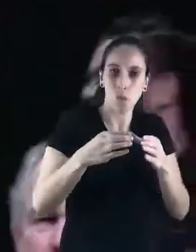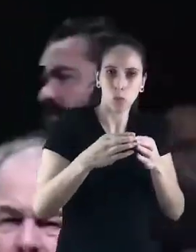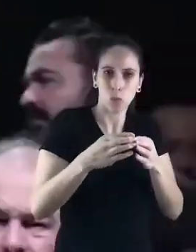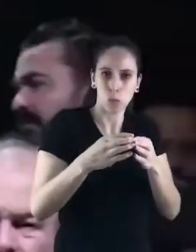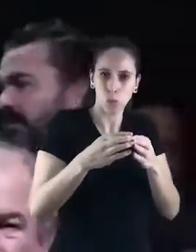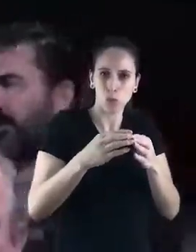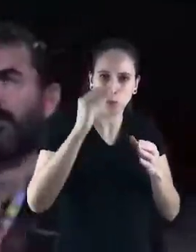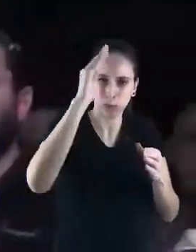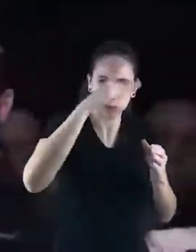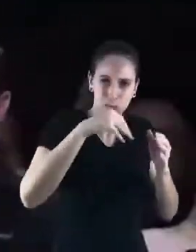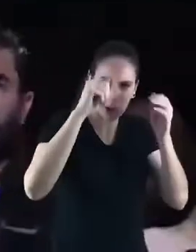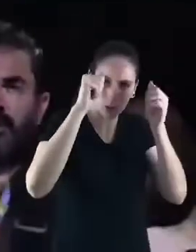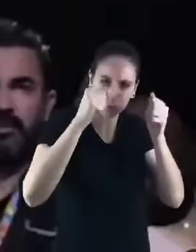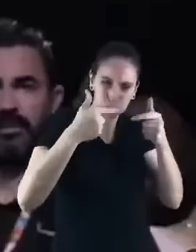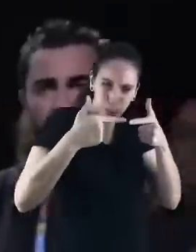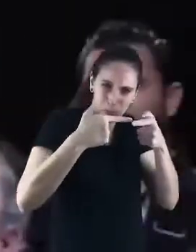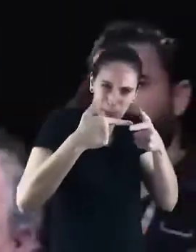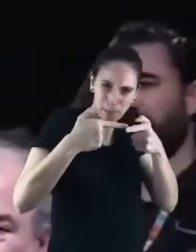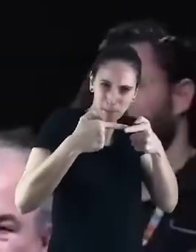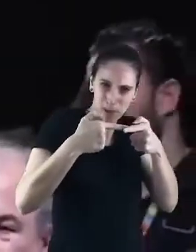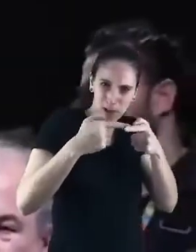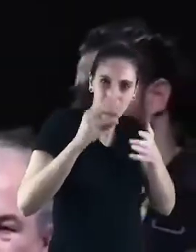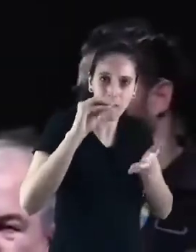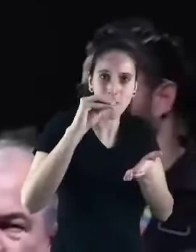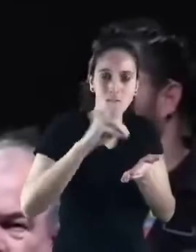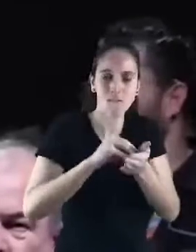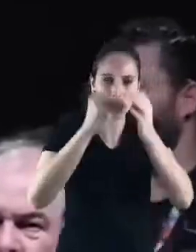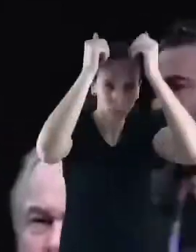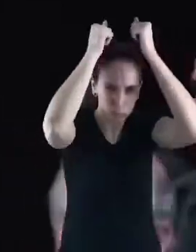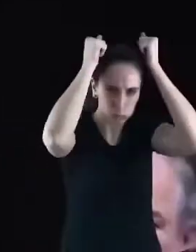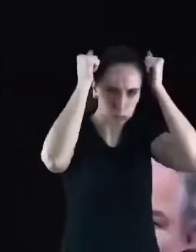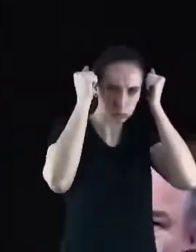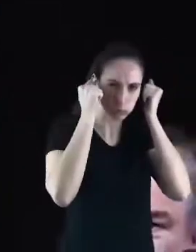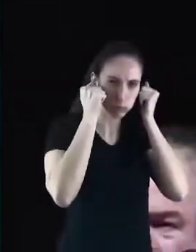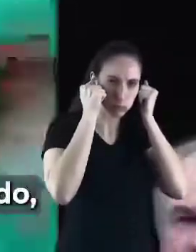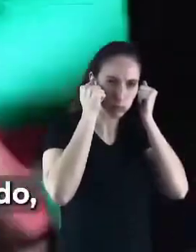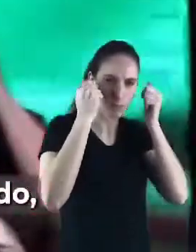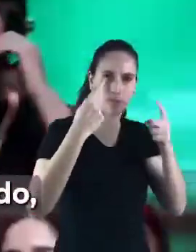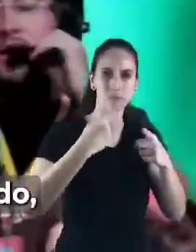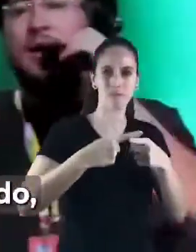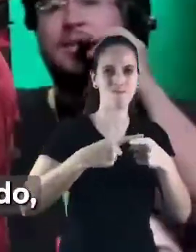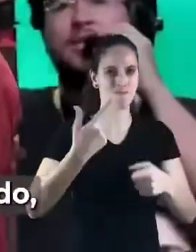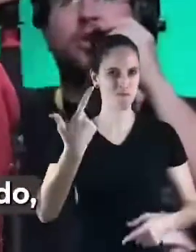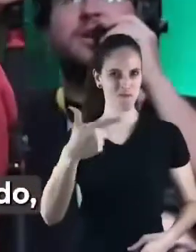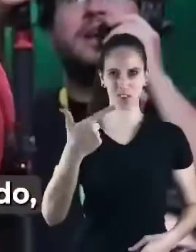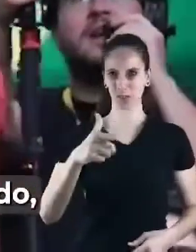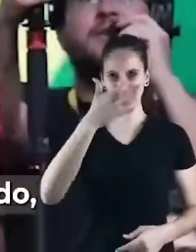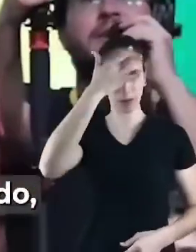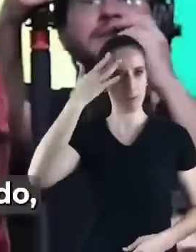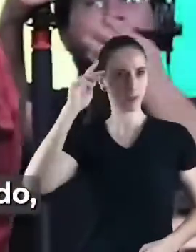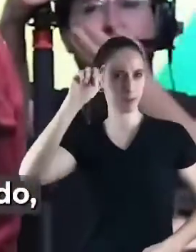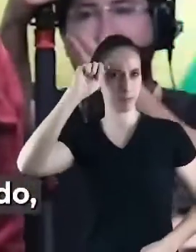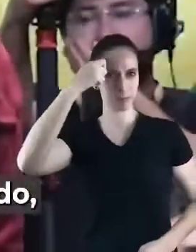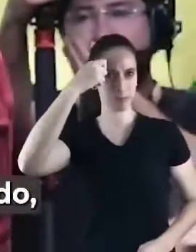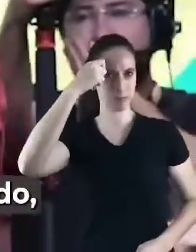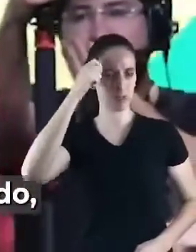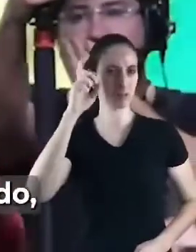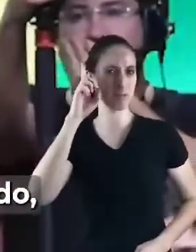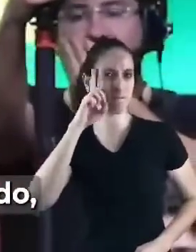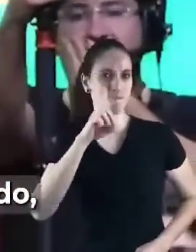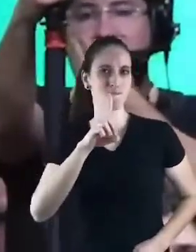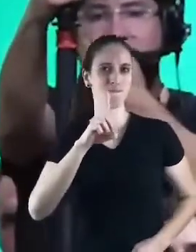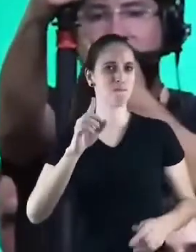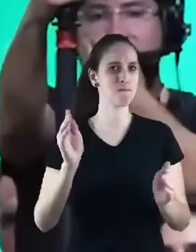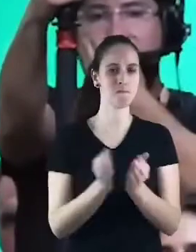uma reunião da Cuscuz Clan. Só faltou capuz, porque não tinha negro, não tinha